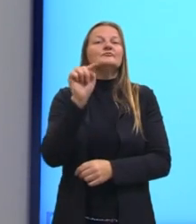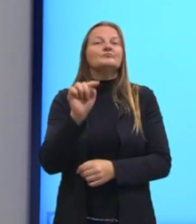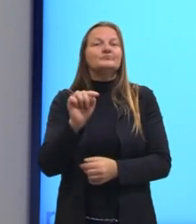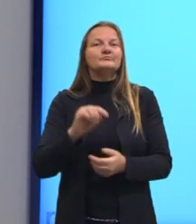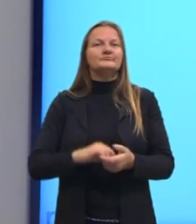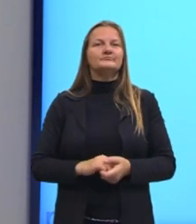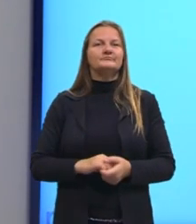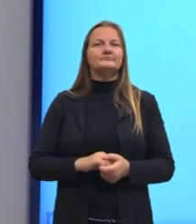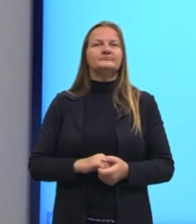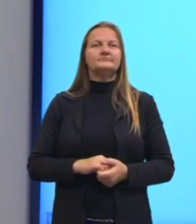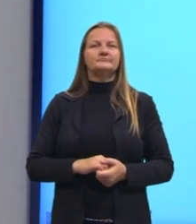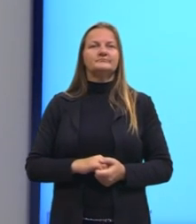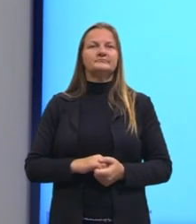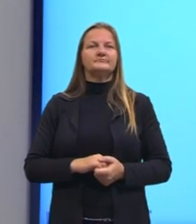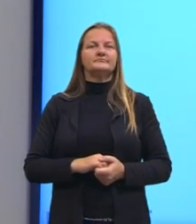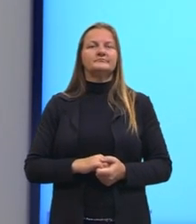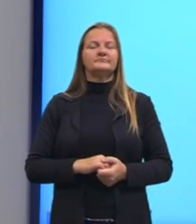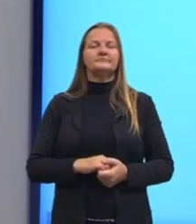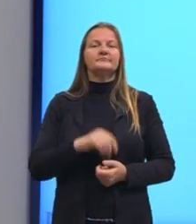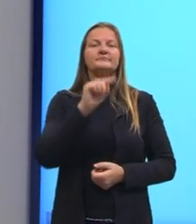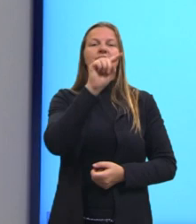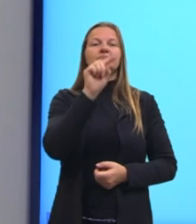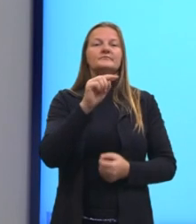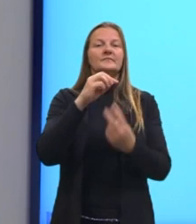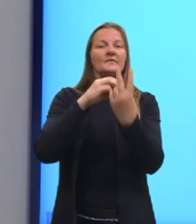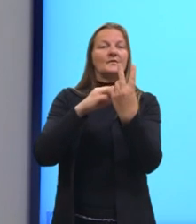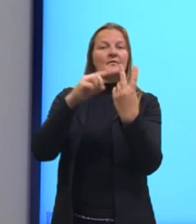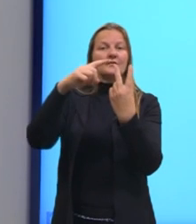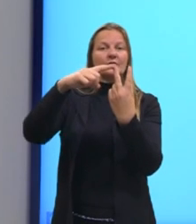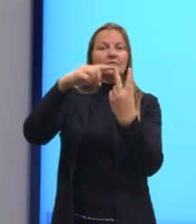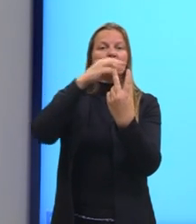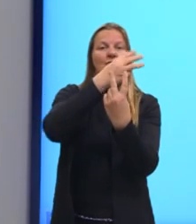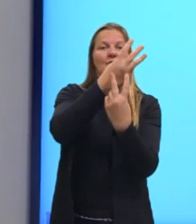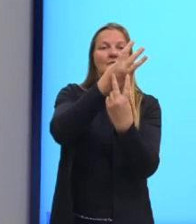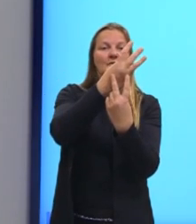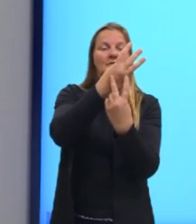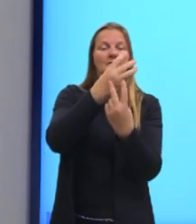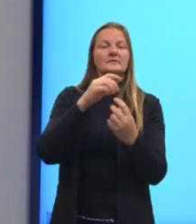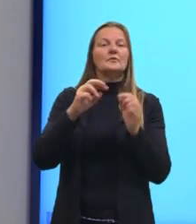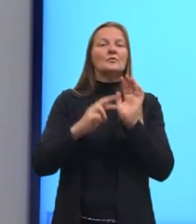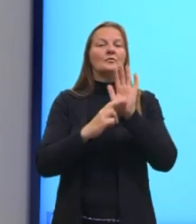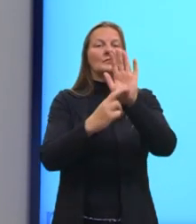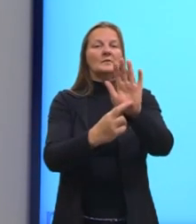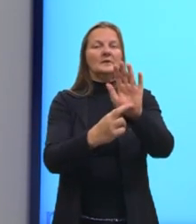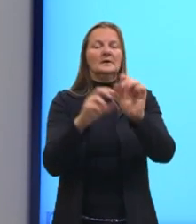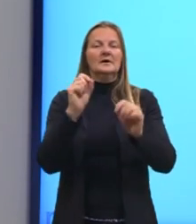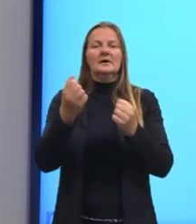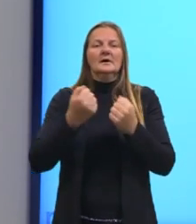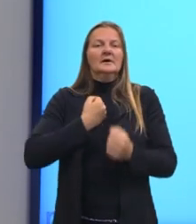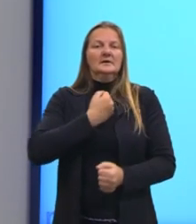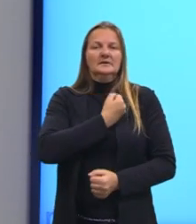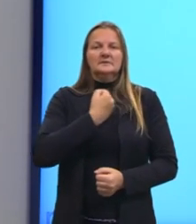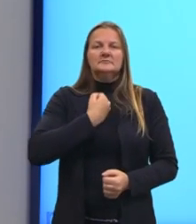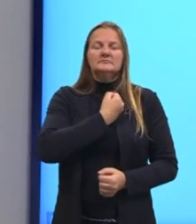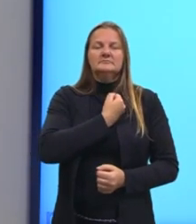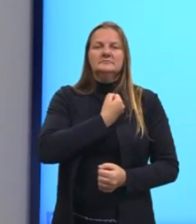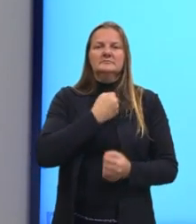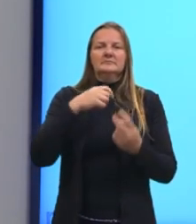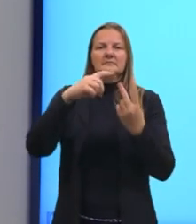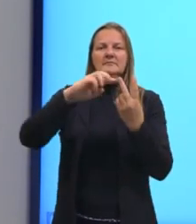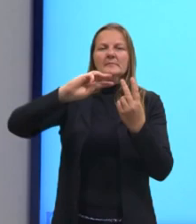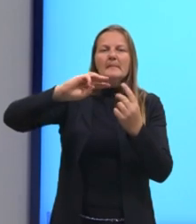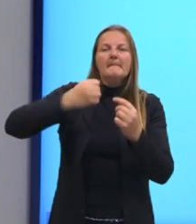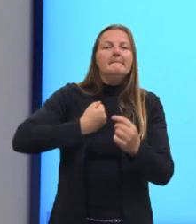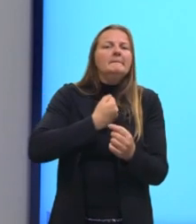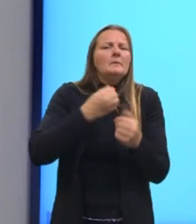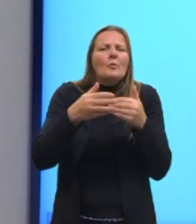índice aqui neste caso o que era o três ele representa o seguinte o número que elevado ao